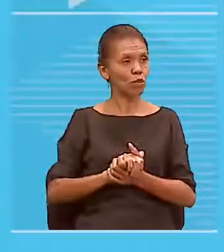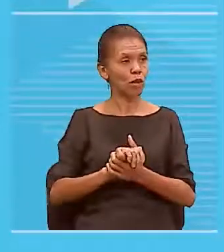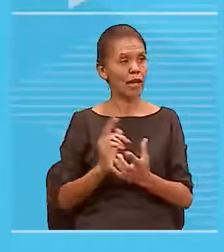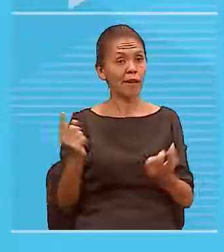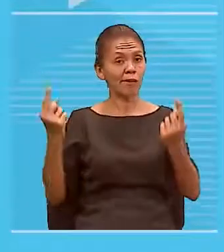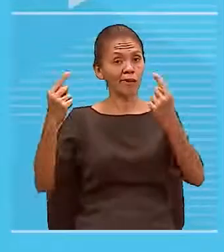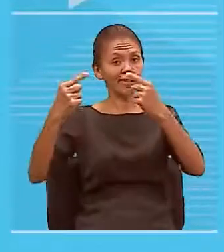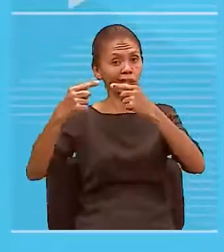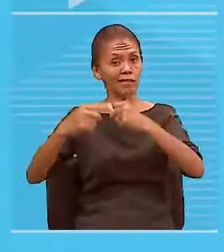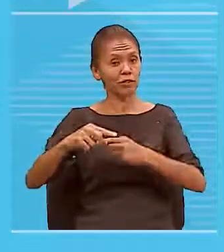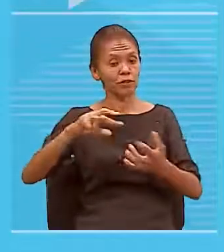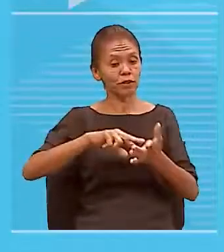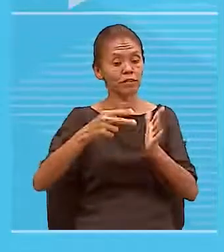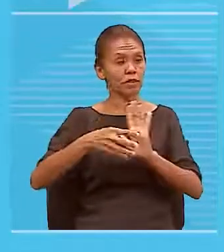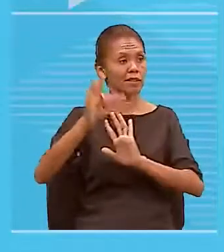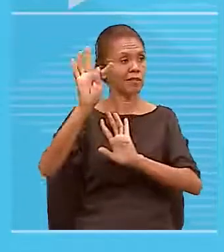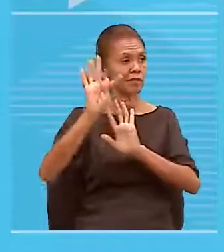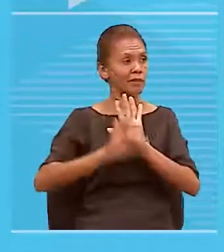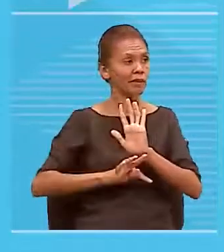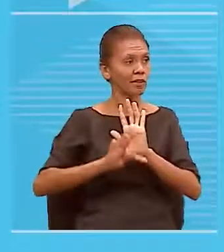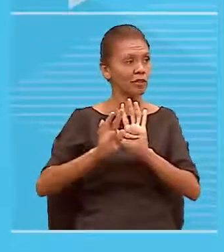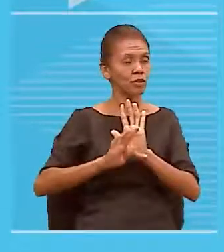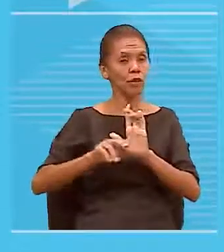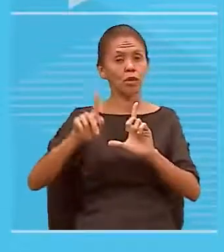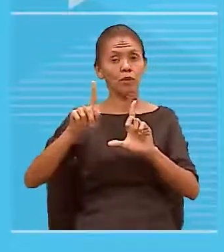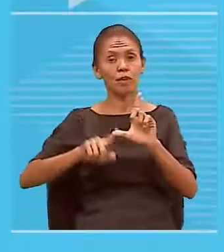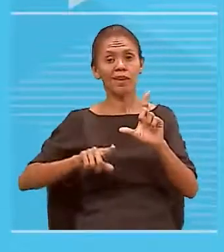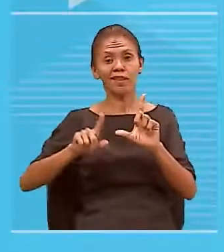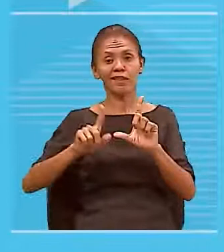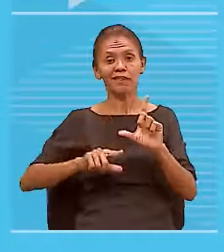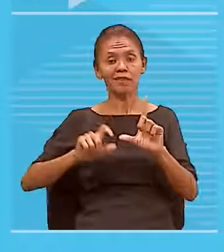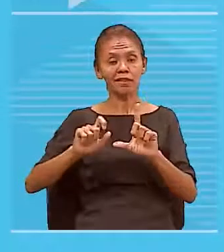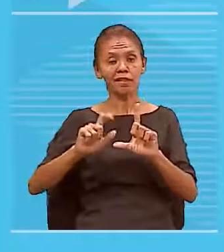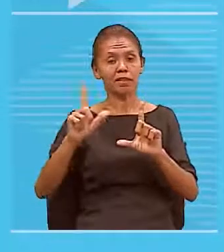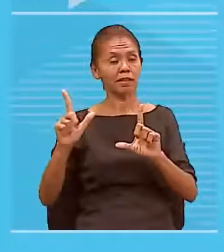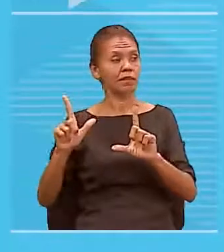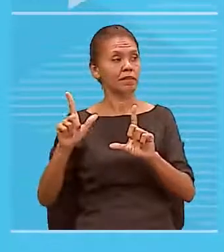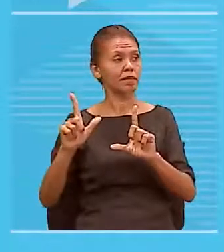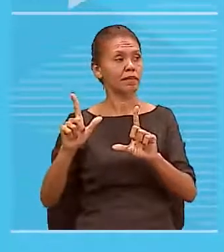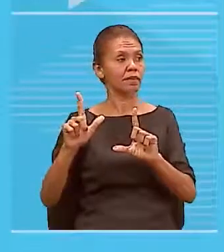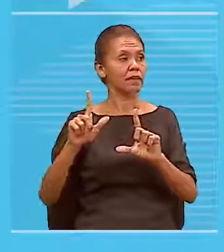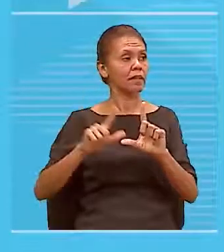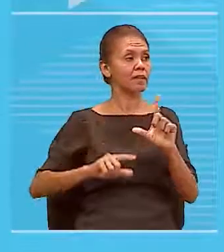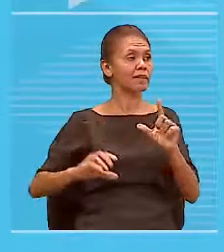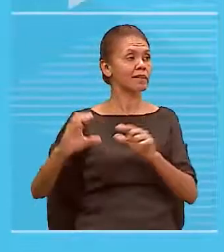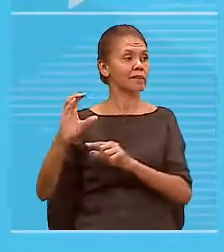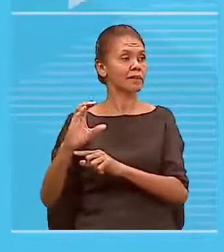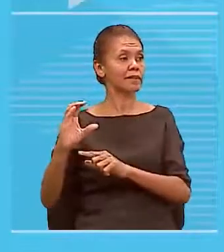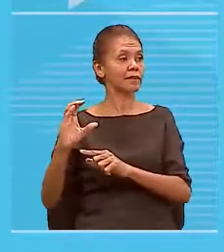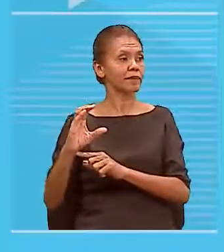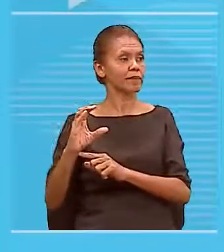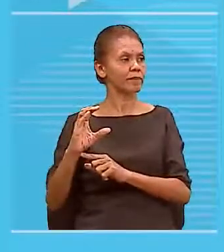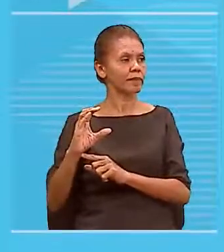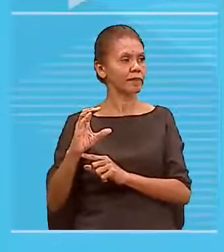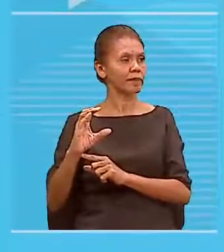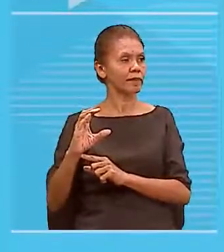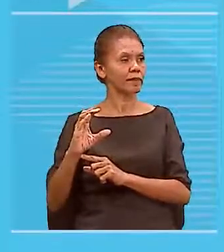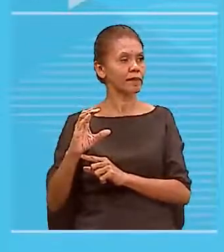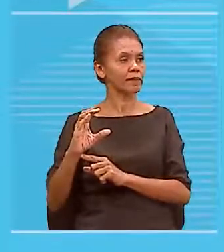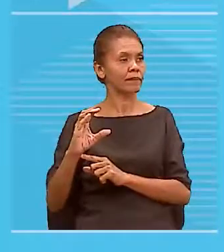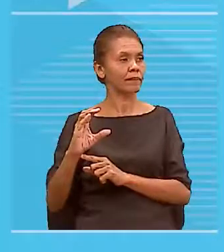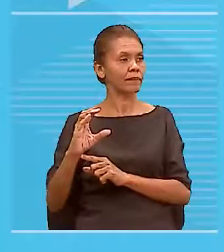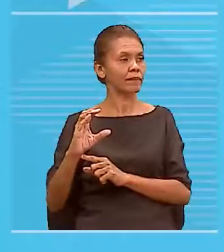letra c o que deixou o pai da moça confuso foi escutar dela a pergunta